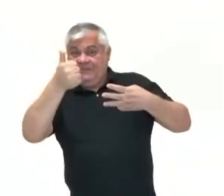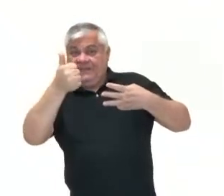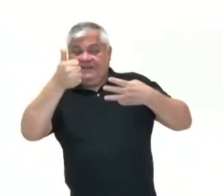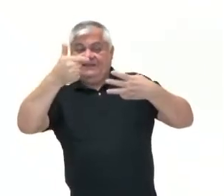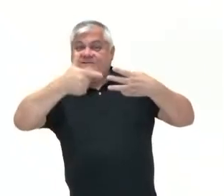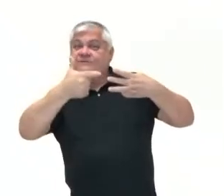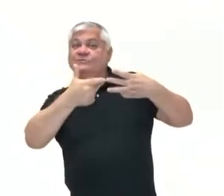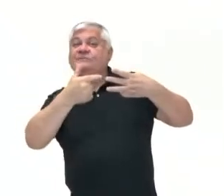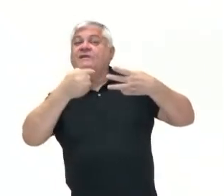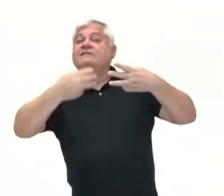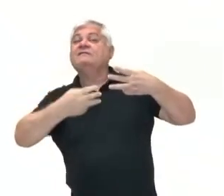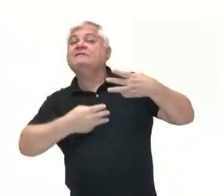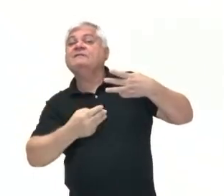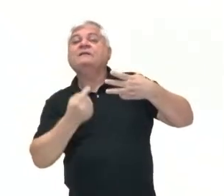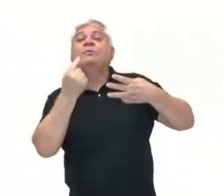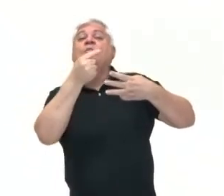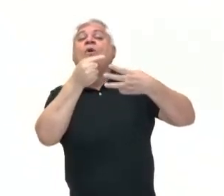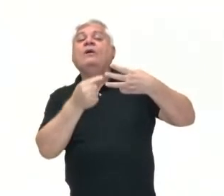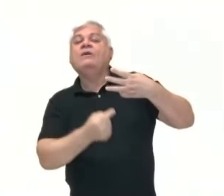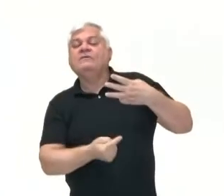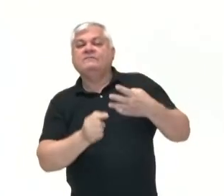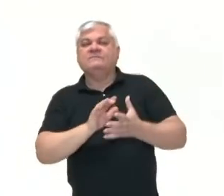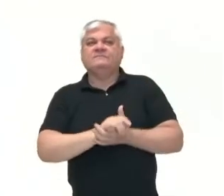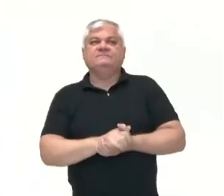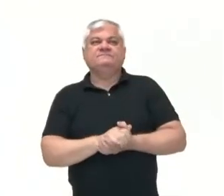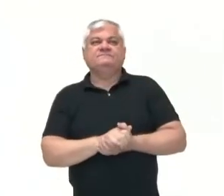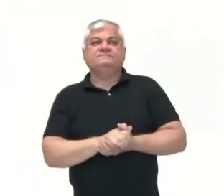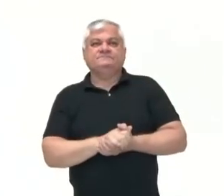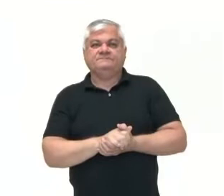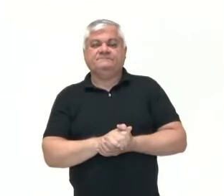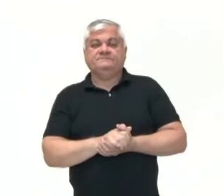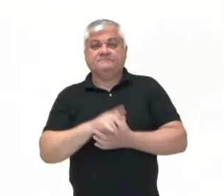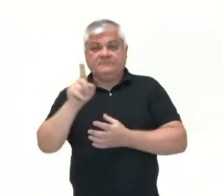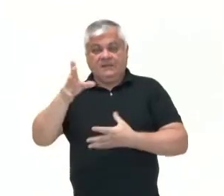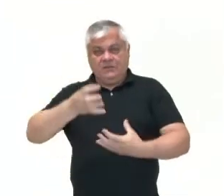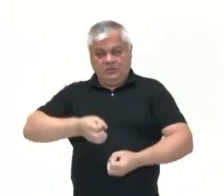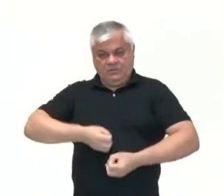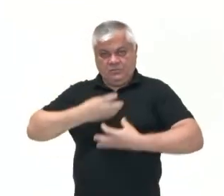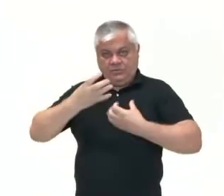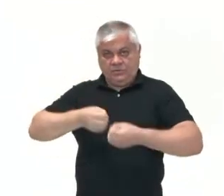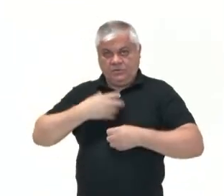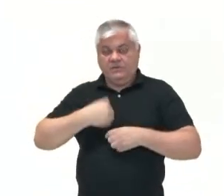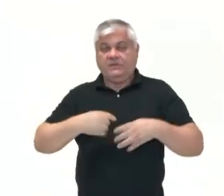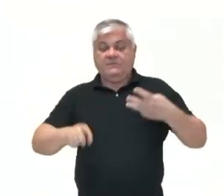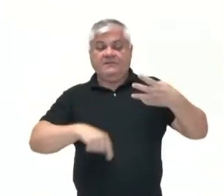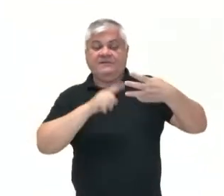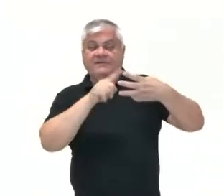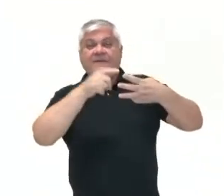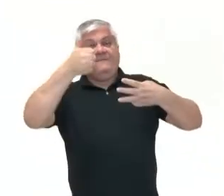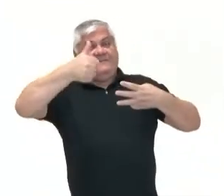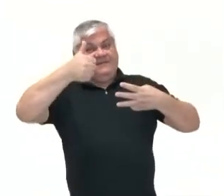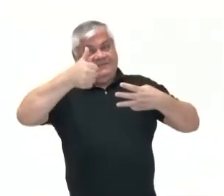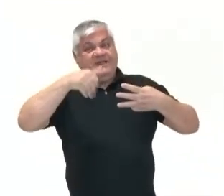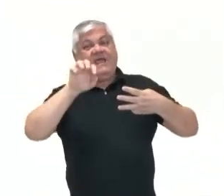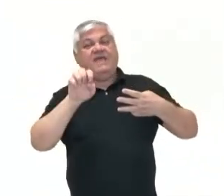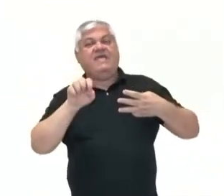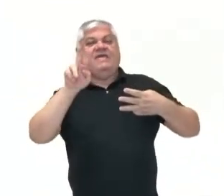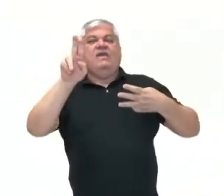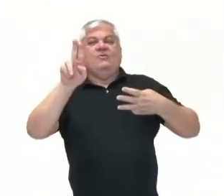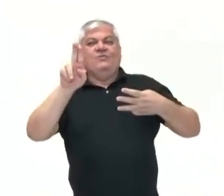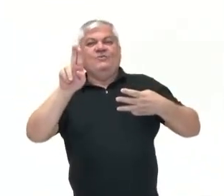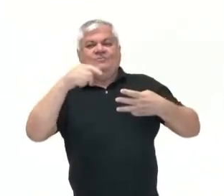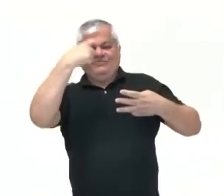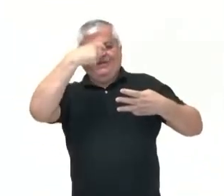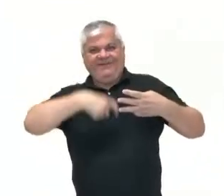que tornam isso mais evidentes. Vamos lá. Então o poema ele foi escrito em primeira pessoa. O narrador